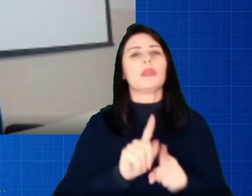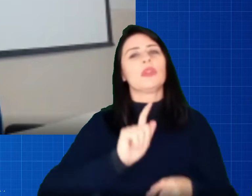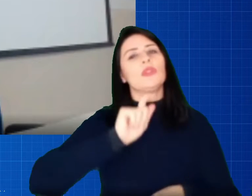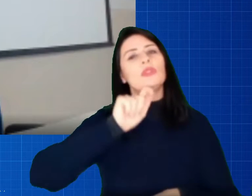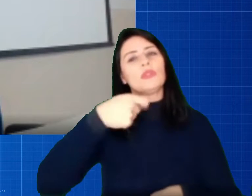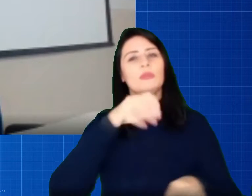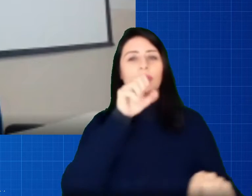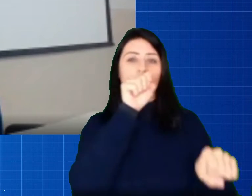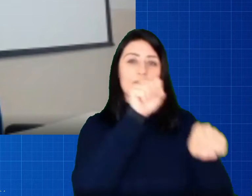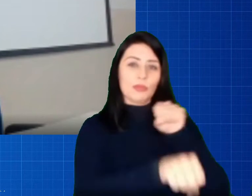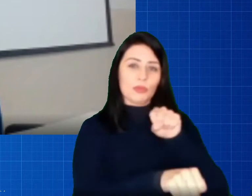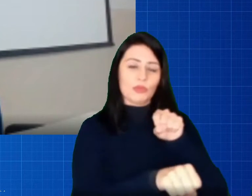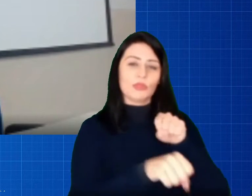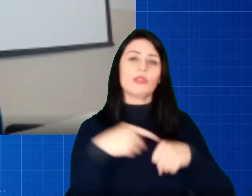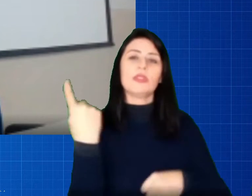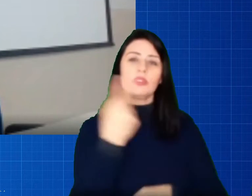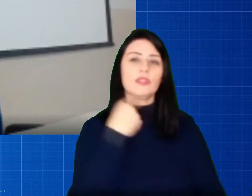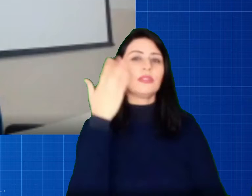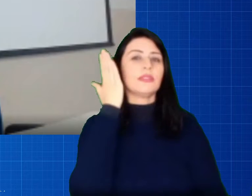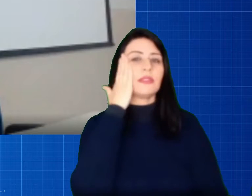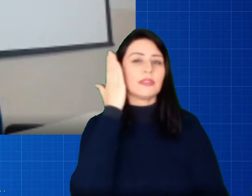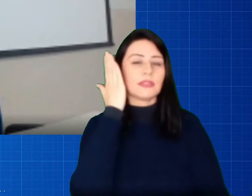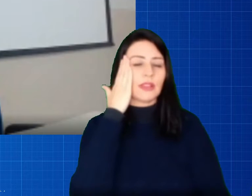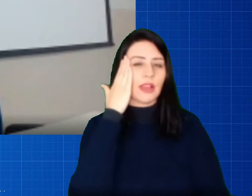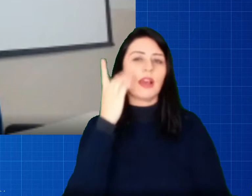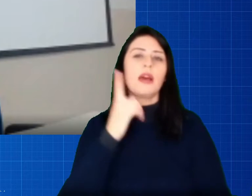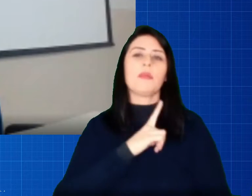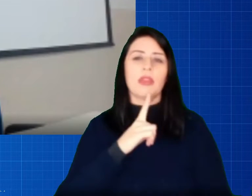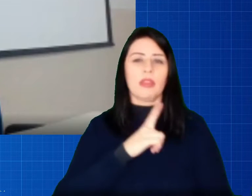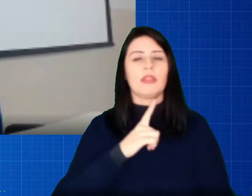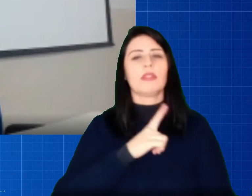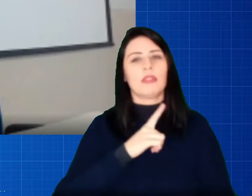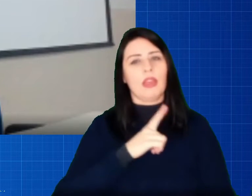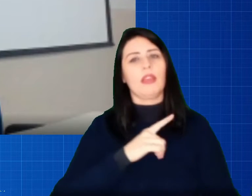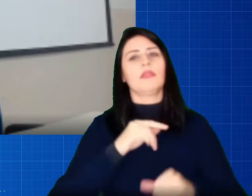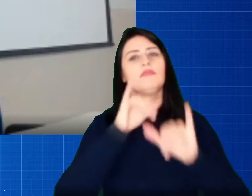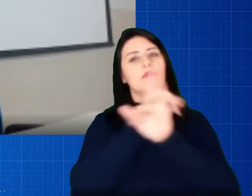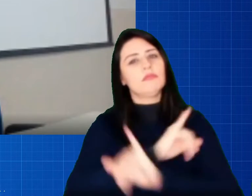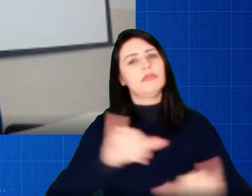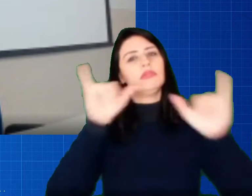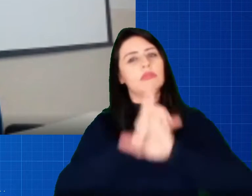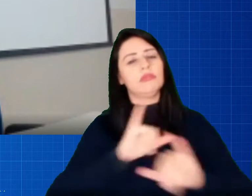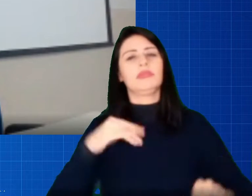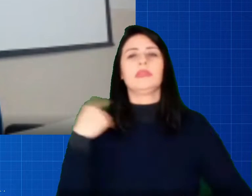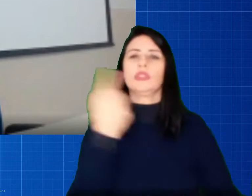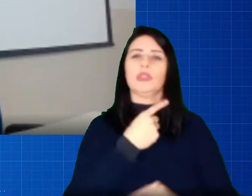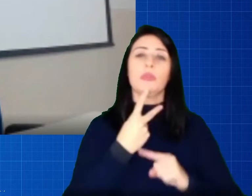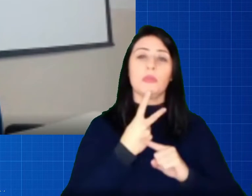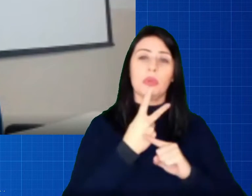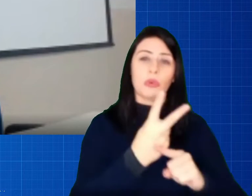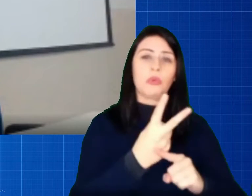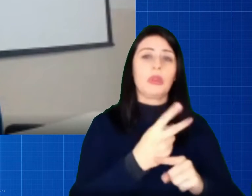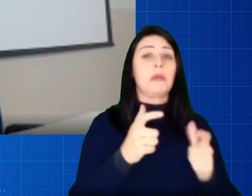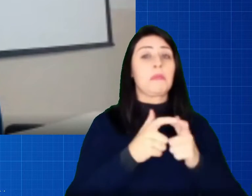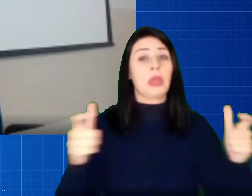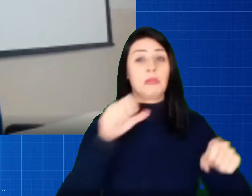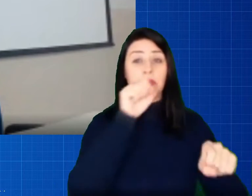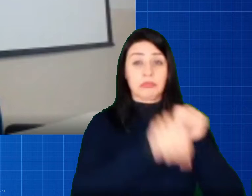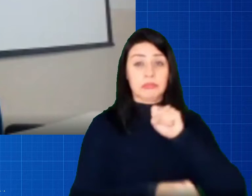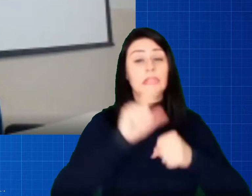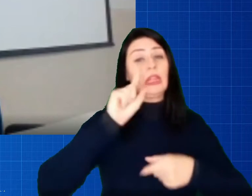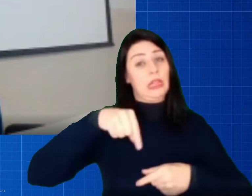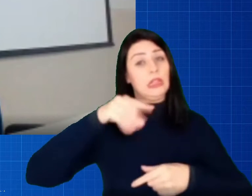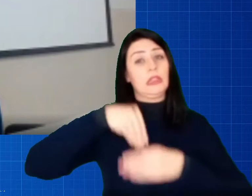relação ao abuso, a gente sabe, já é dados mesmo, estão aí na mídia, no lugar que a gente procura, que o maior abusador está dentro de